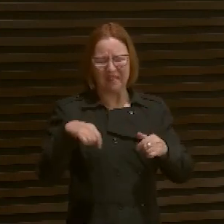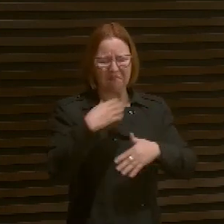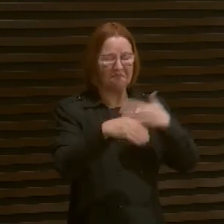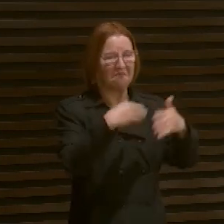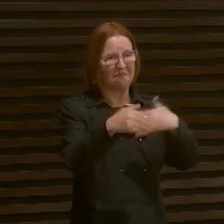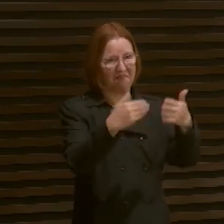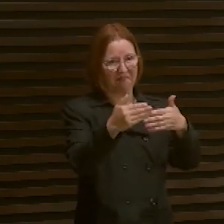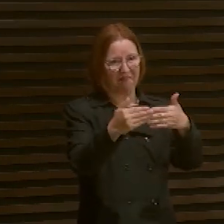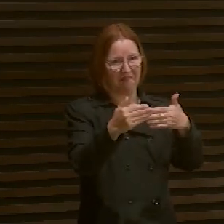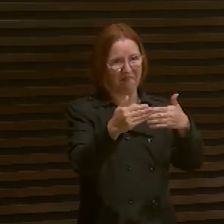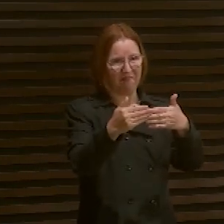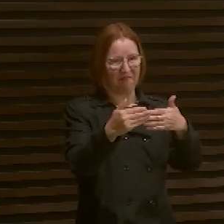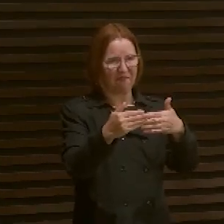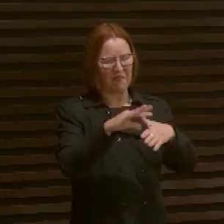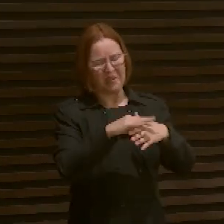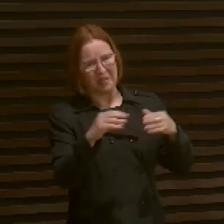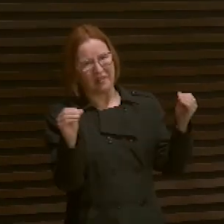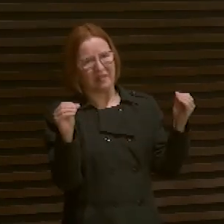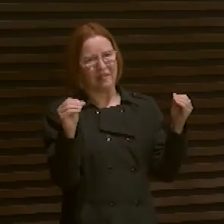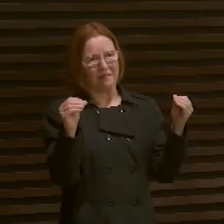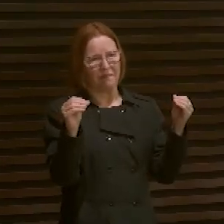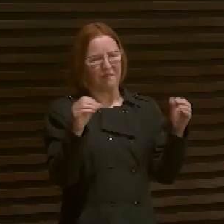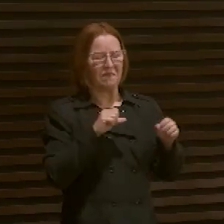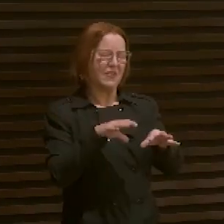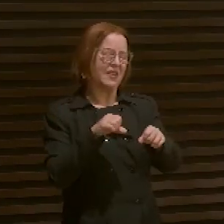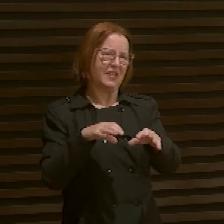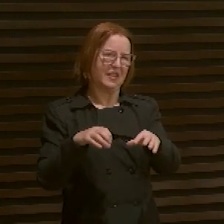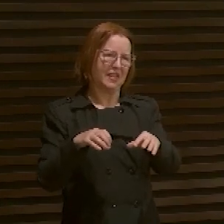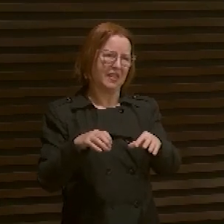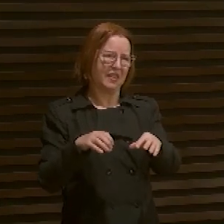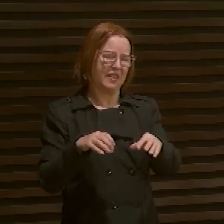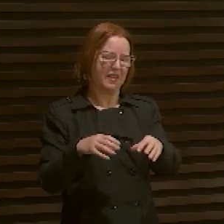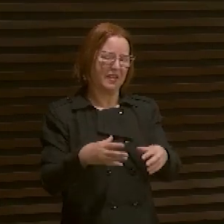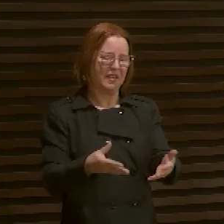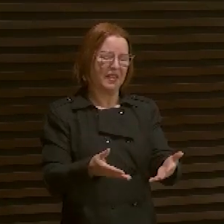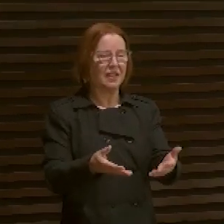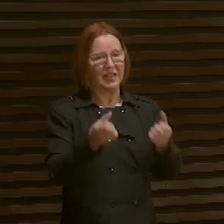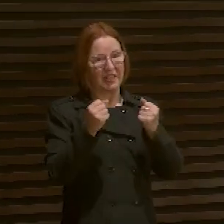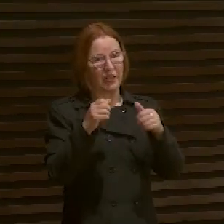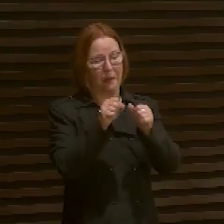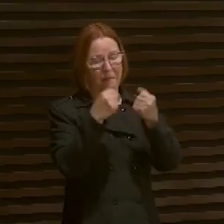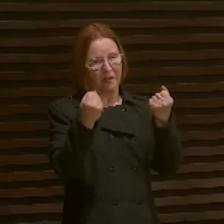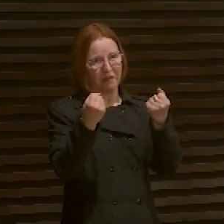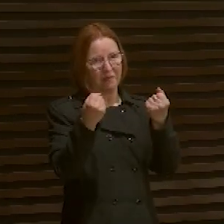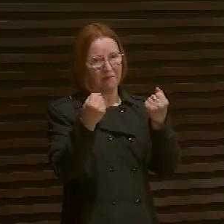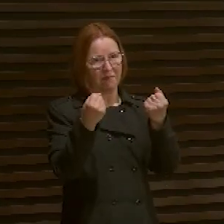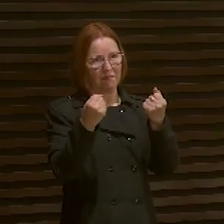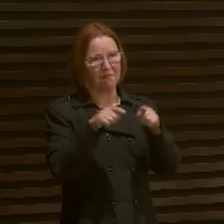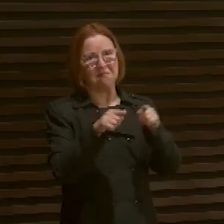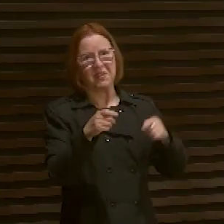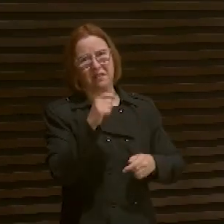prosperidade, foram curados, foram ensinados, ganharam pão. De que